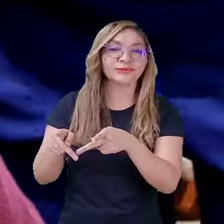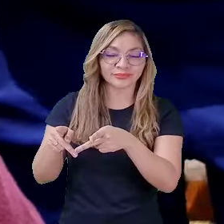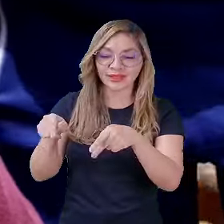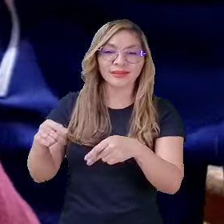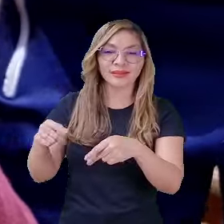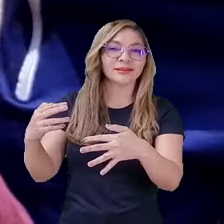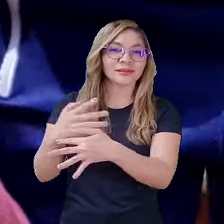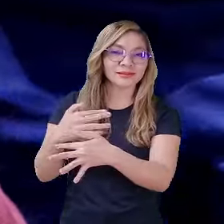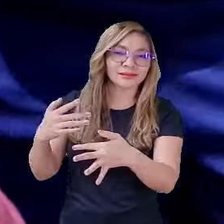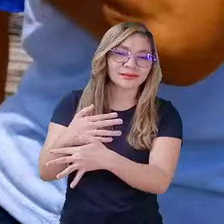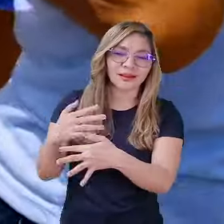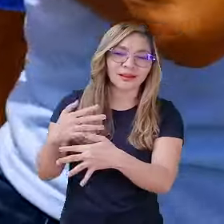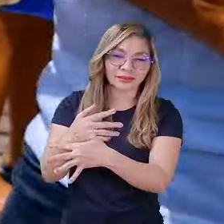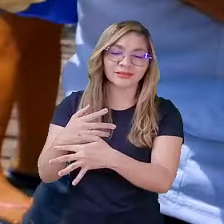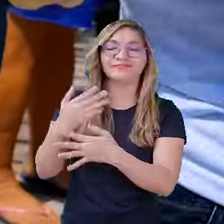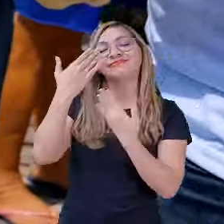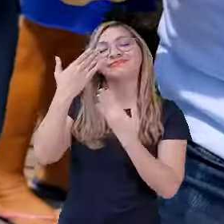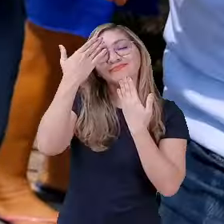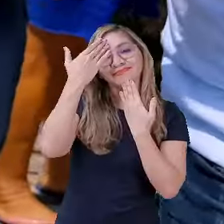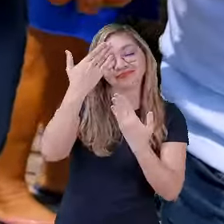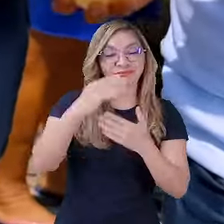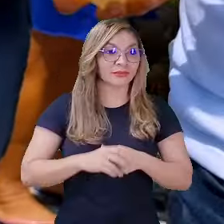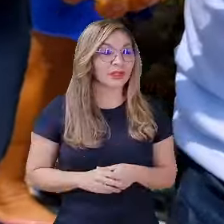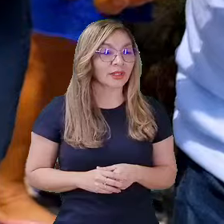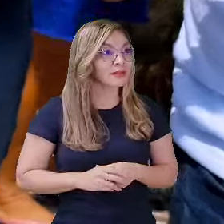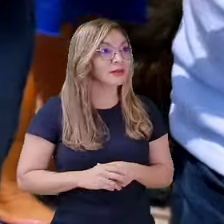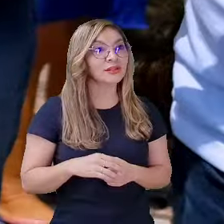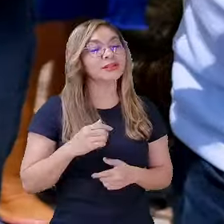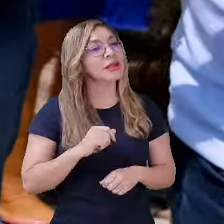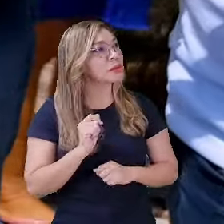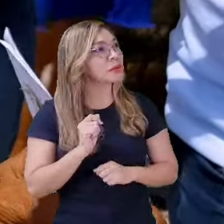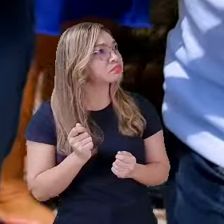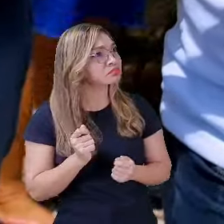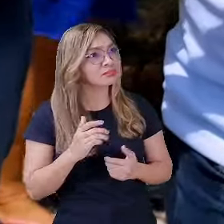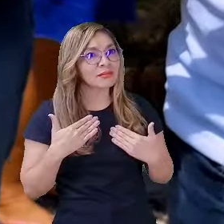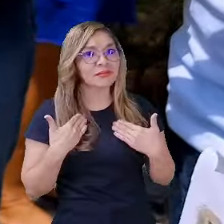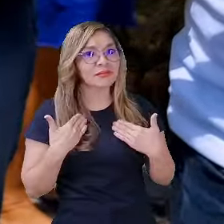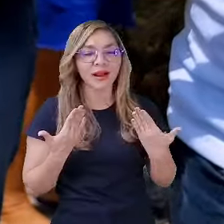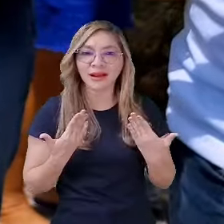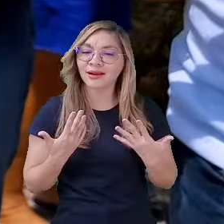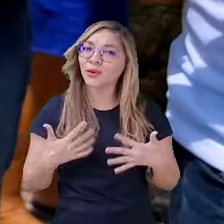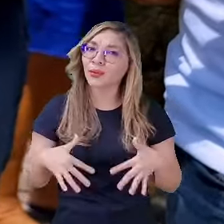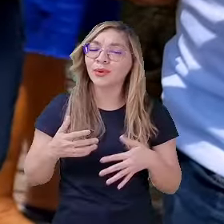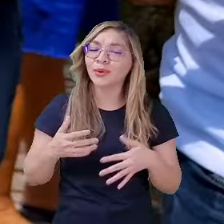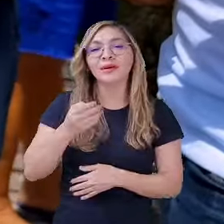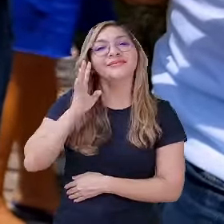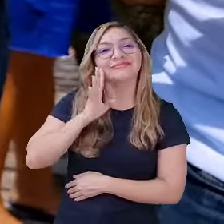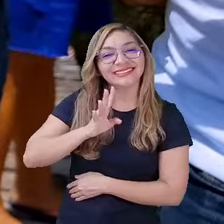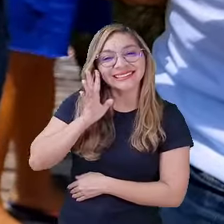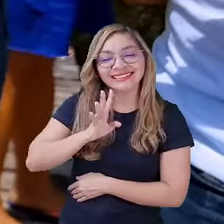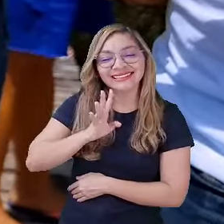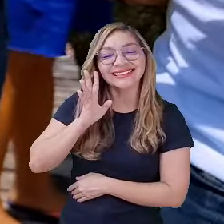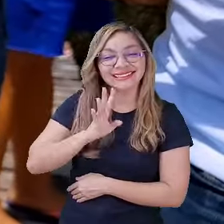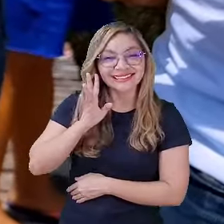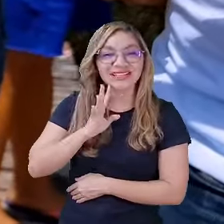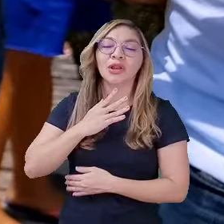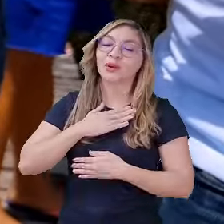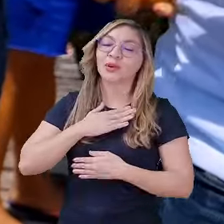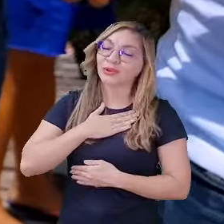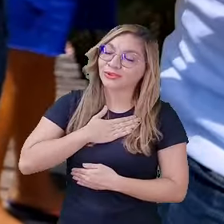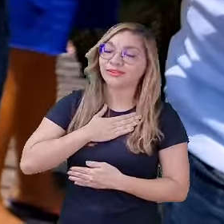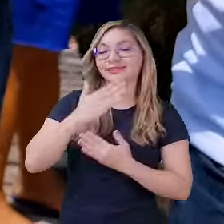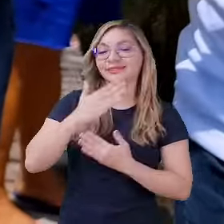a nossa comunidade agradece. Eu não esperava, eu estava nem esperando mesmo. Foi uma visita muito bacana mesmo. Eu gostei, eu